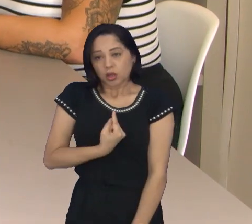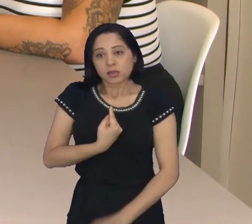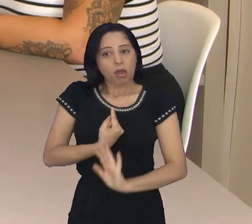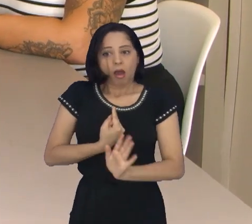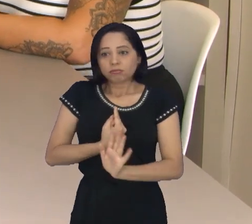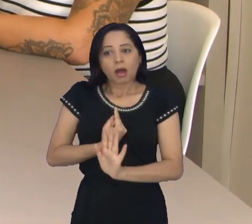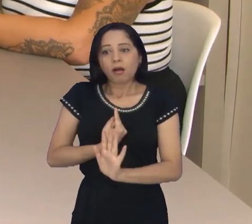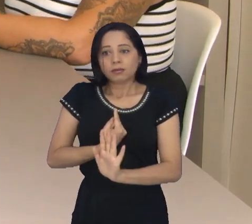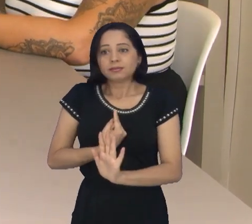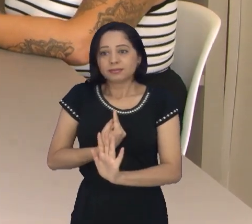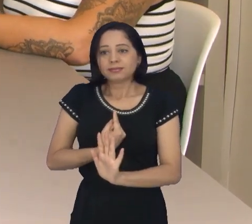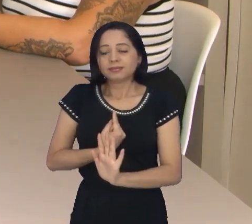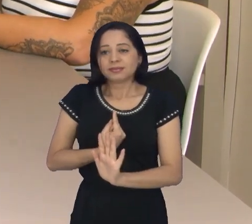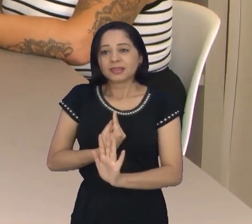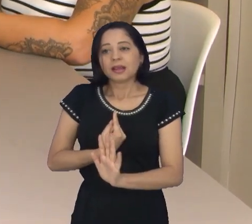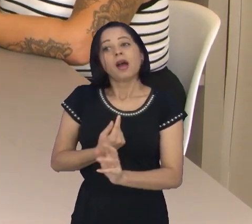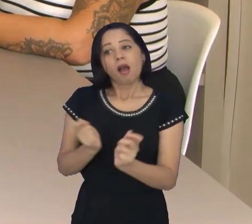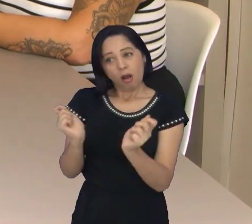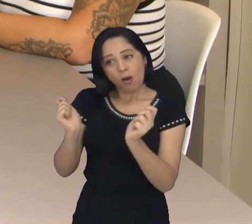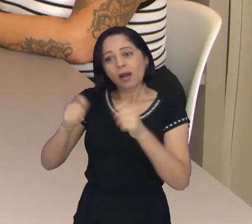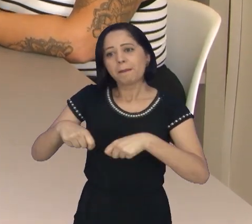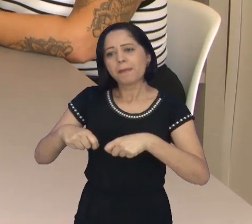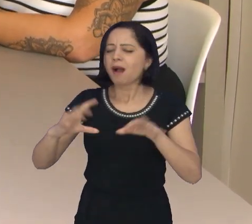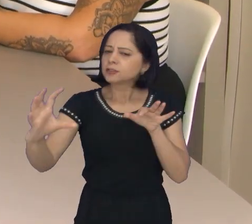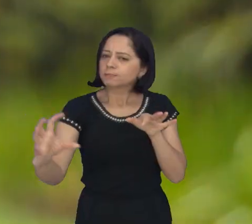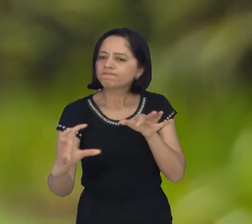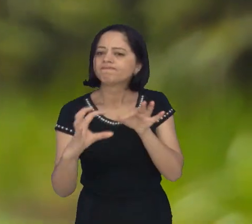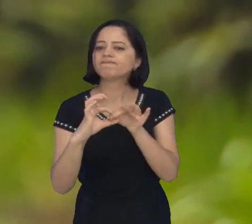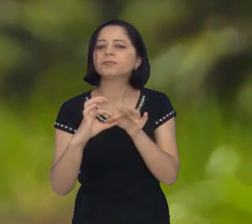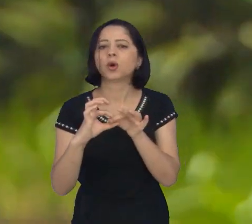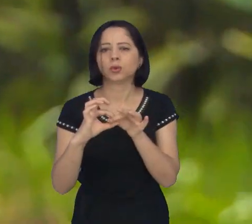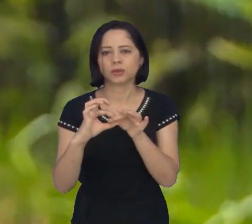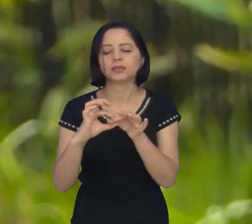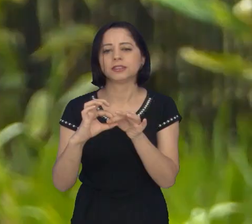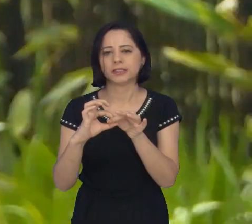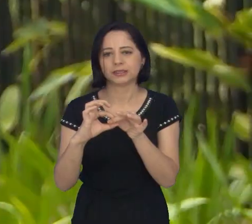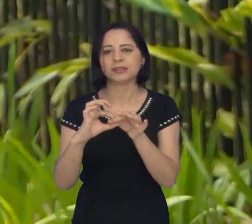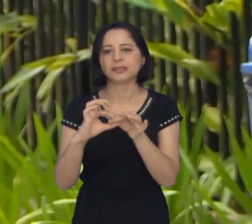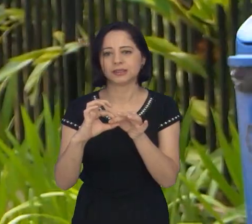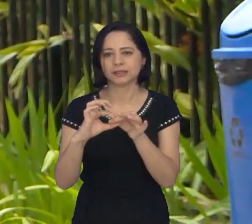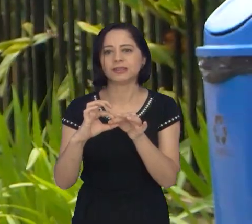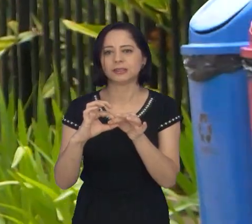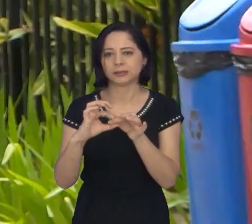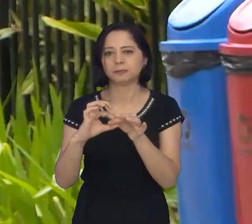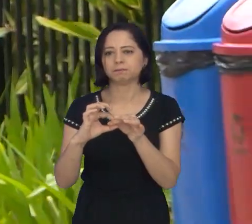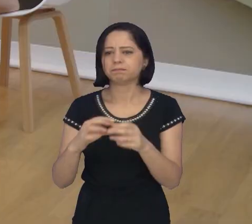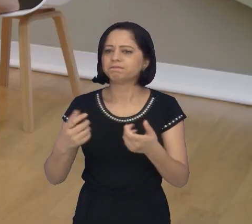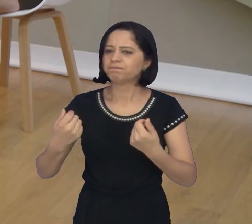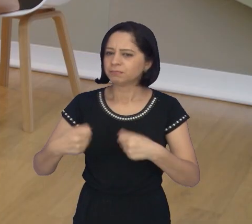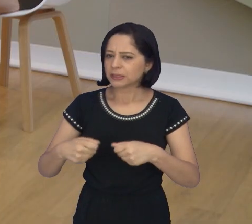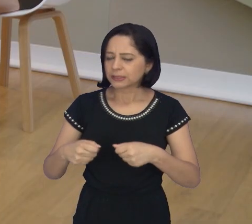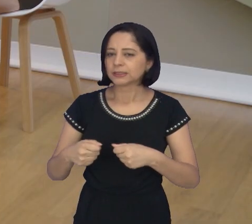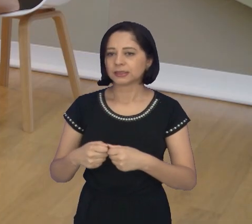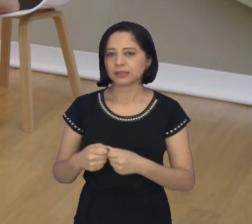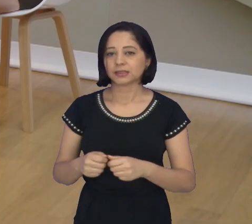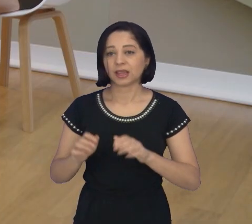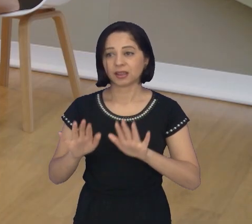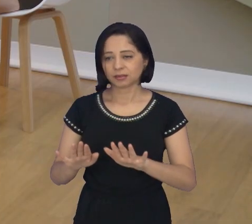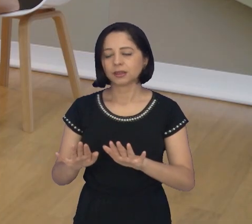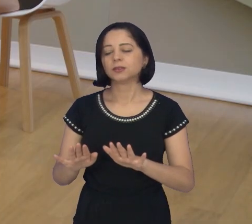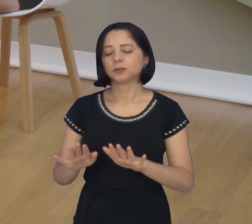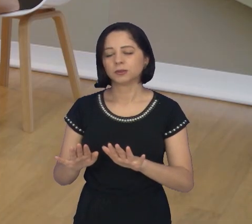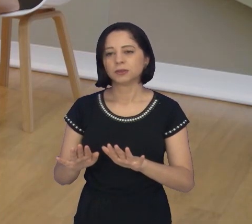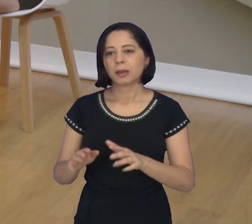sozinhas, né? Que podemos nos unir num fim comum, dentro daquilo que a gente precisa. Então, se